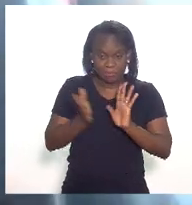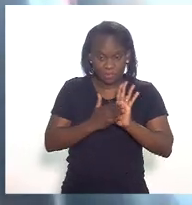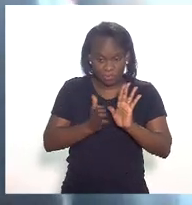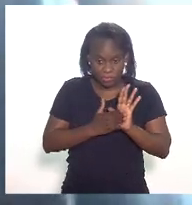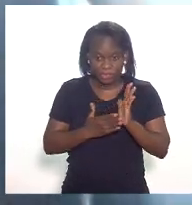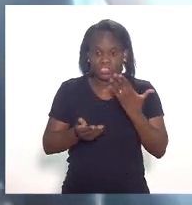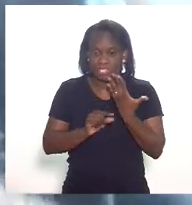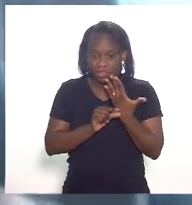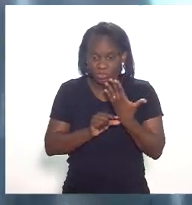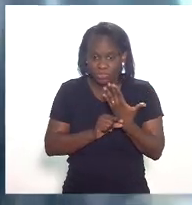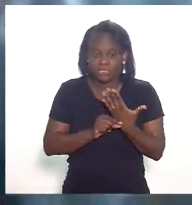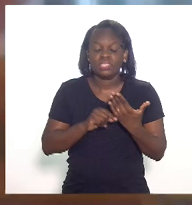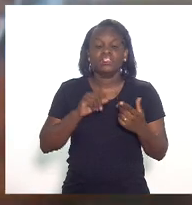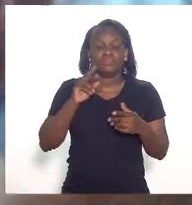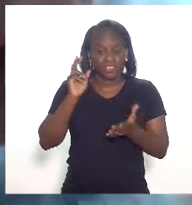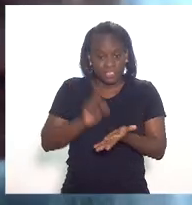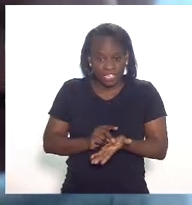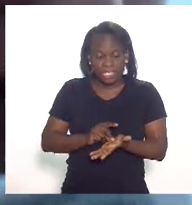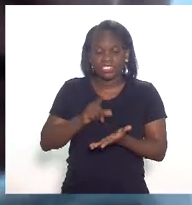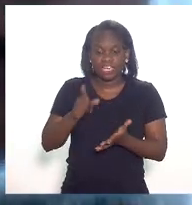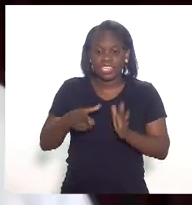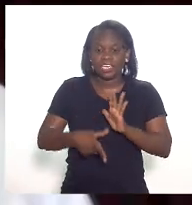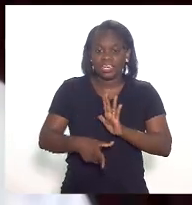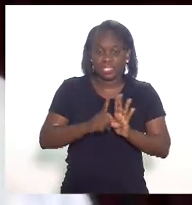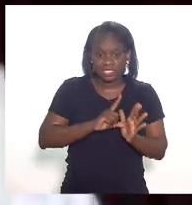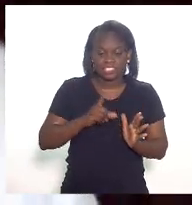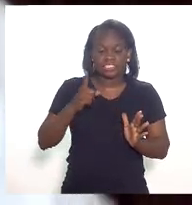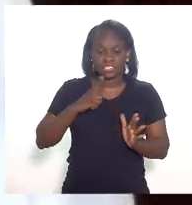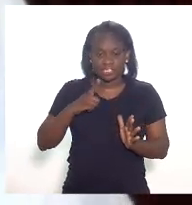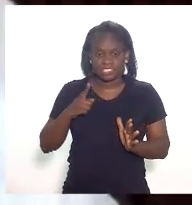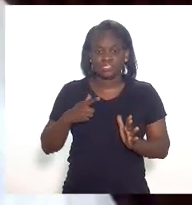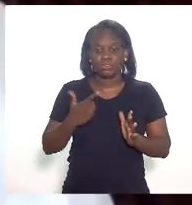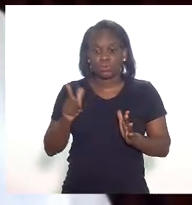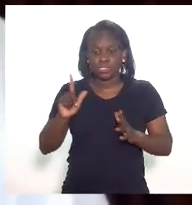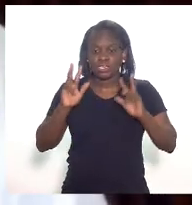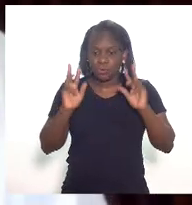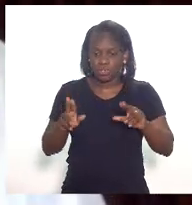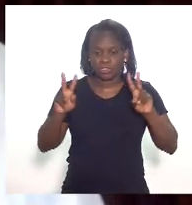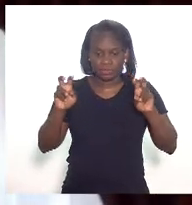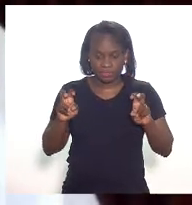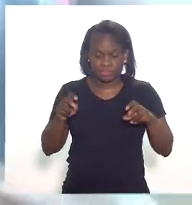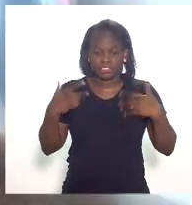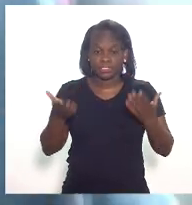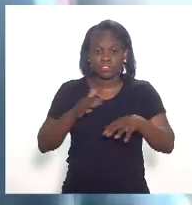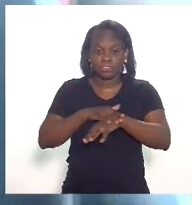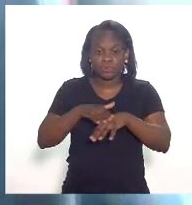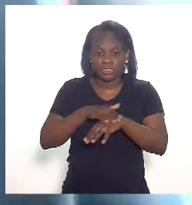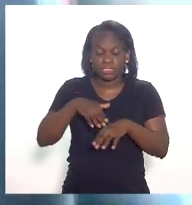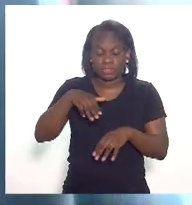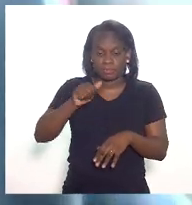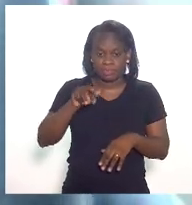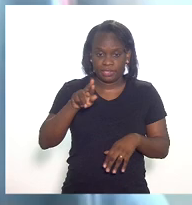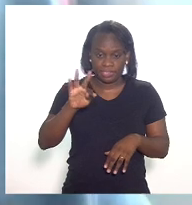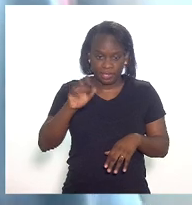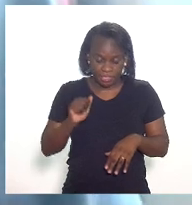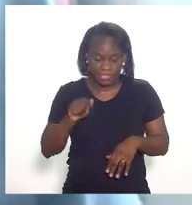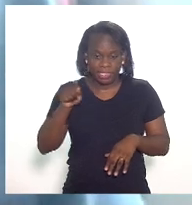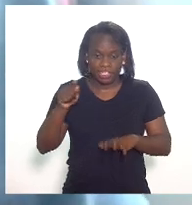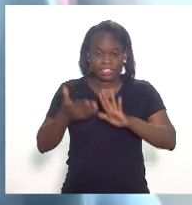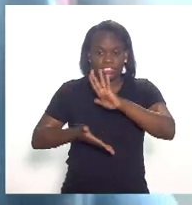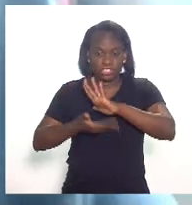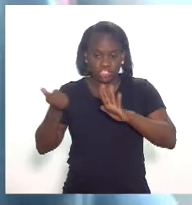coautora, ela tinha realmente um anterior de igual teor. Então, eu vou conversar com a Marta Rocha para ela